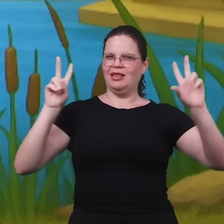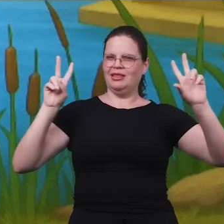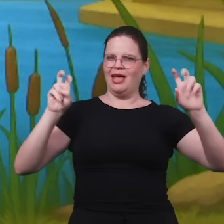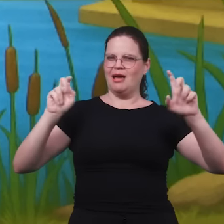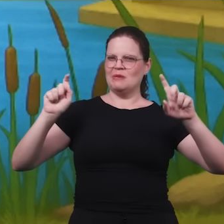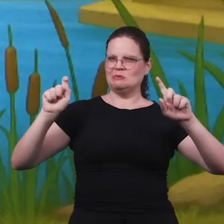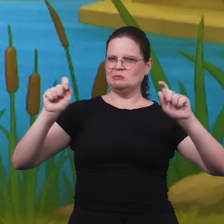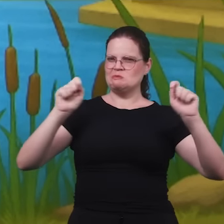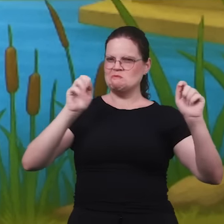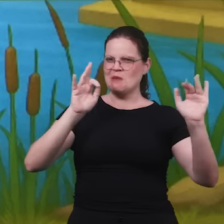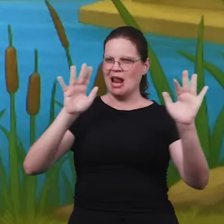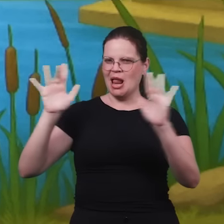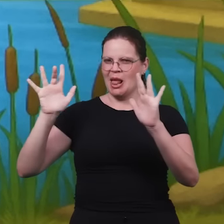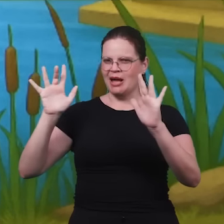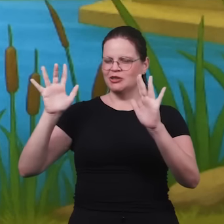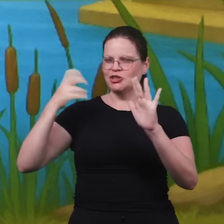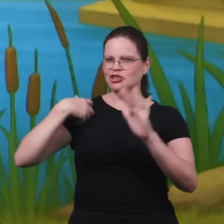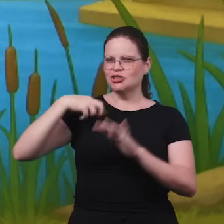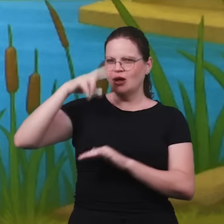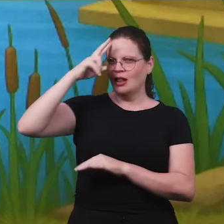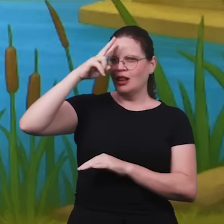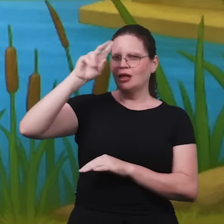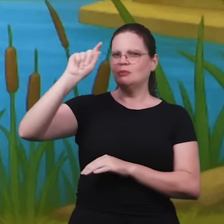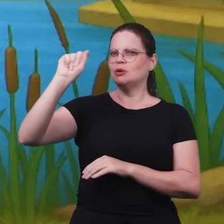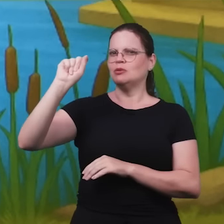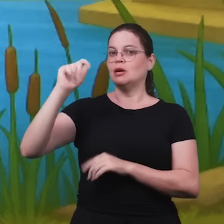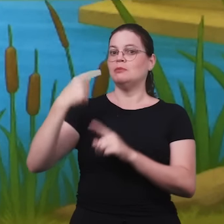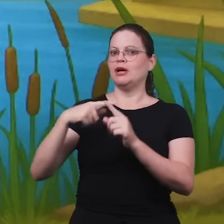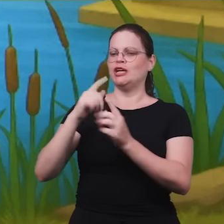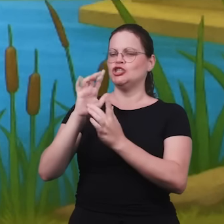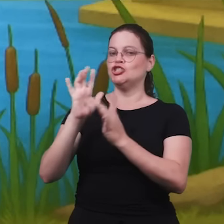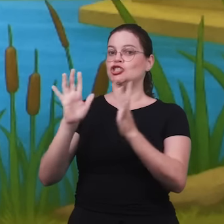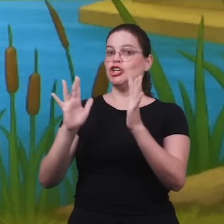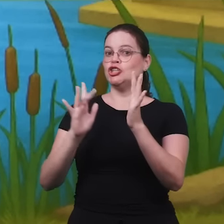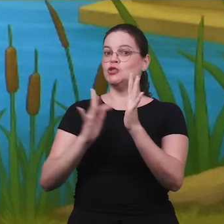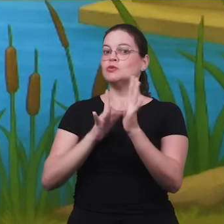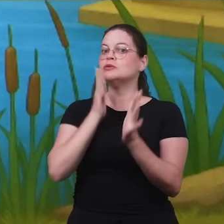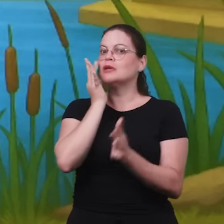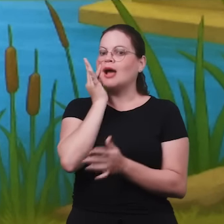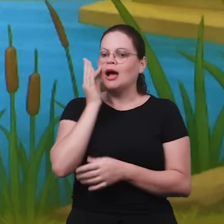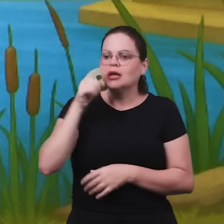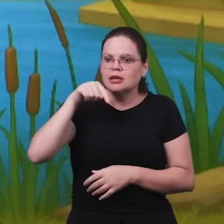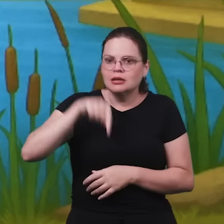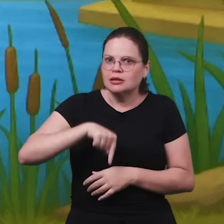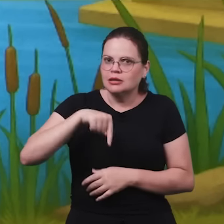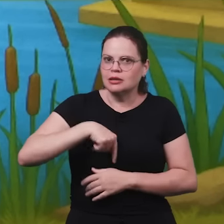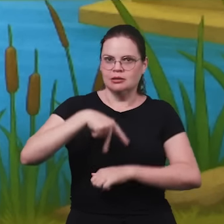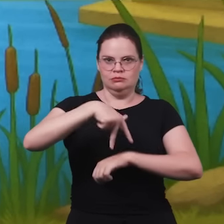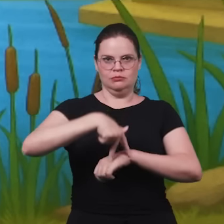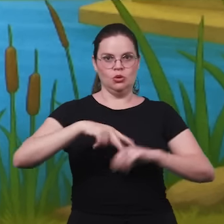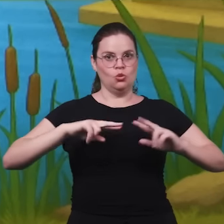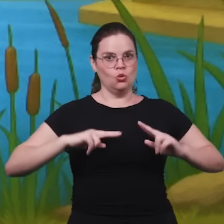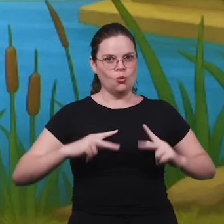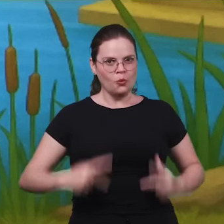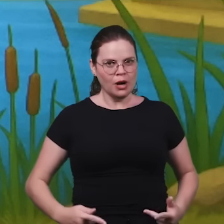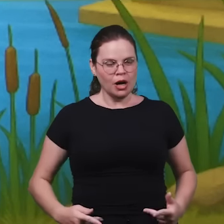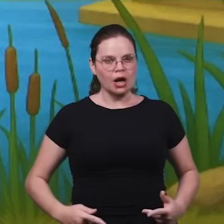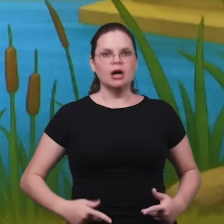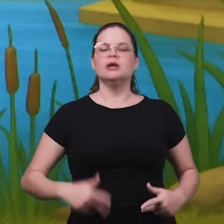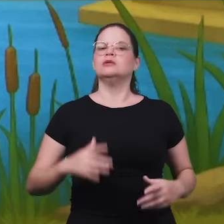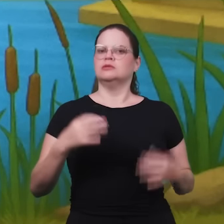este tema, nos lembramos que depois que Jesus cumpriu seu ministério aqui nesta terra,